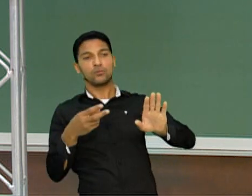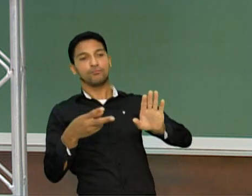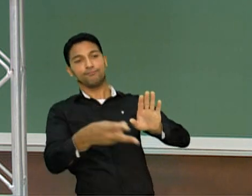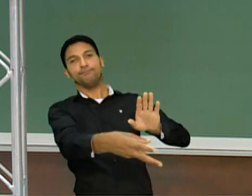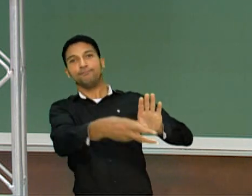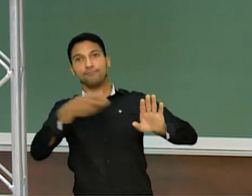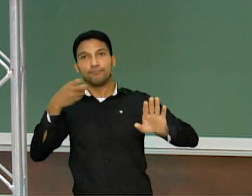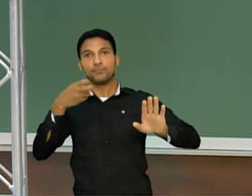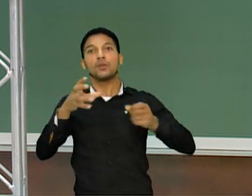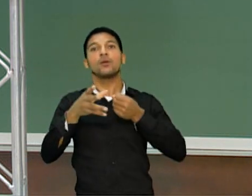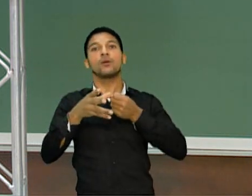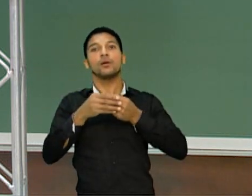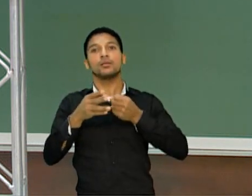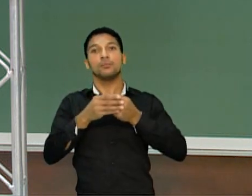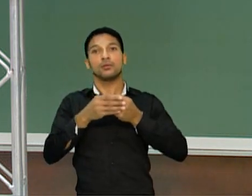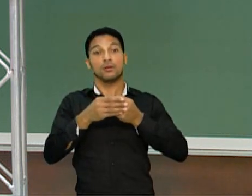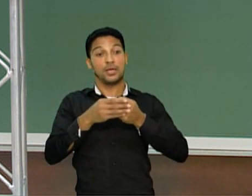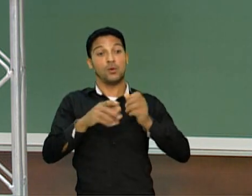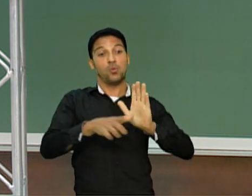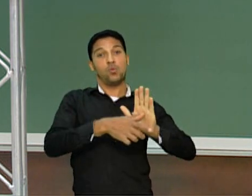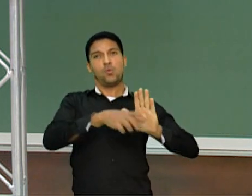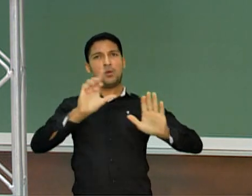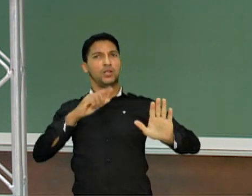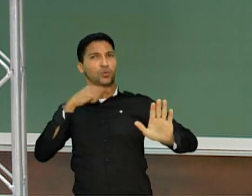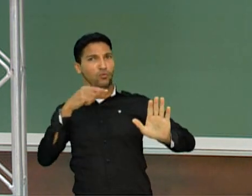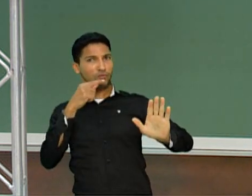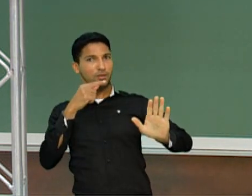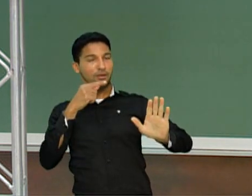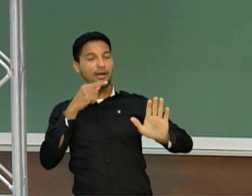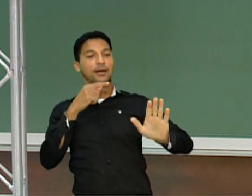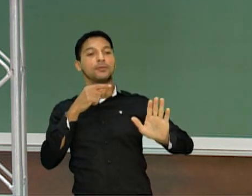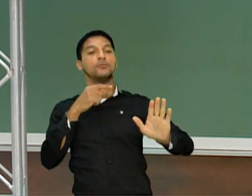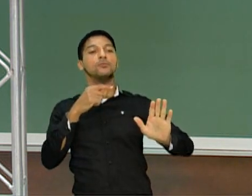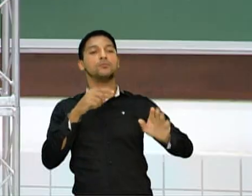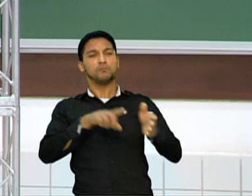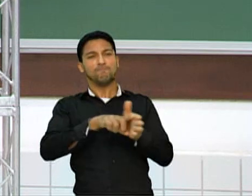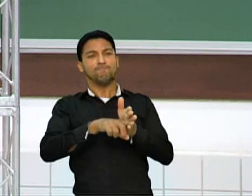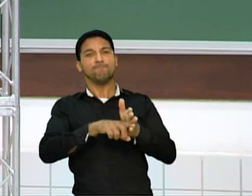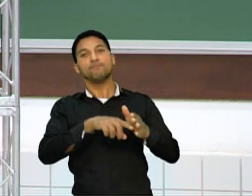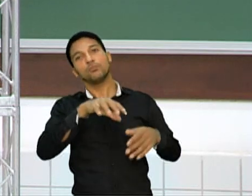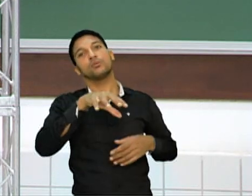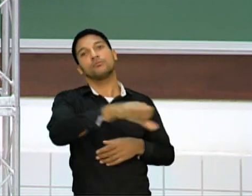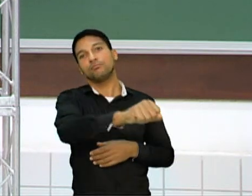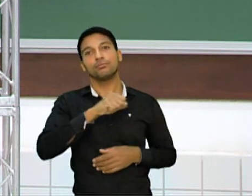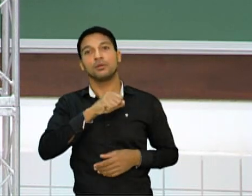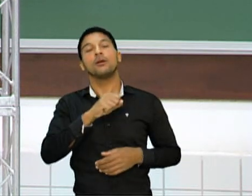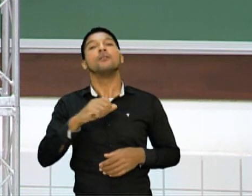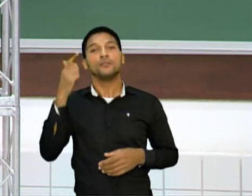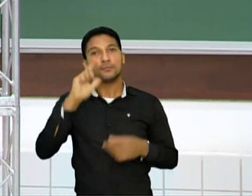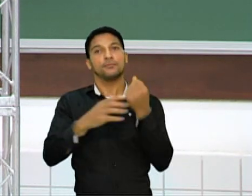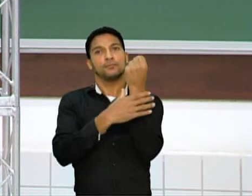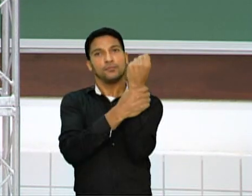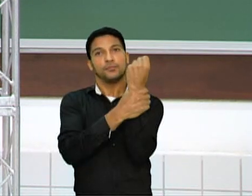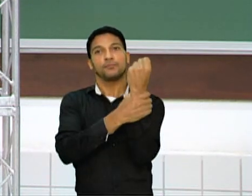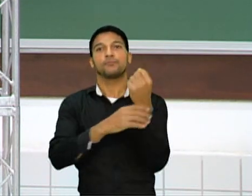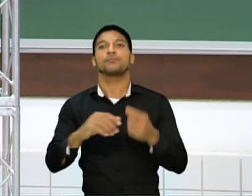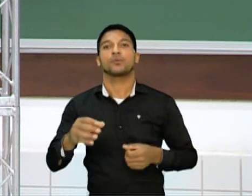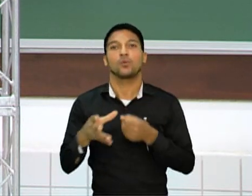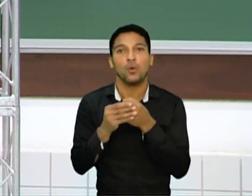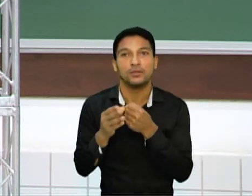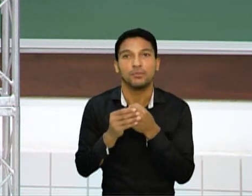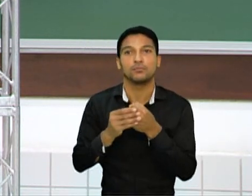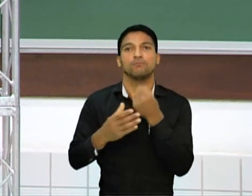momento, que eu tenha segurança nesse conhecimento. Por isso, existe uma